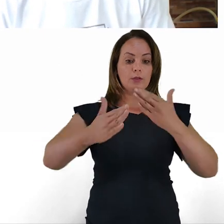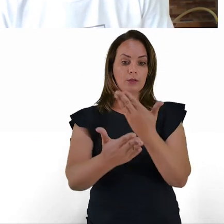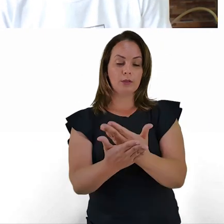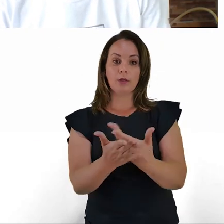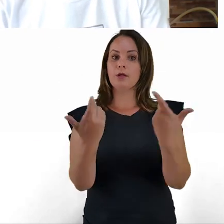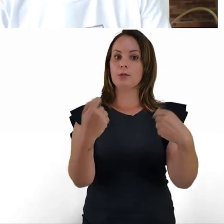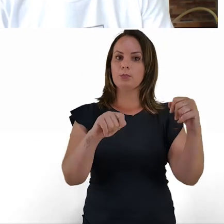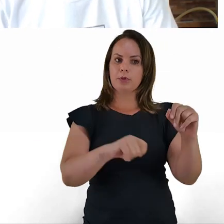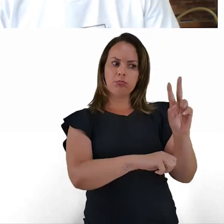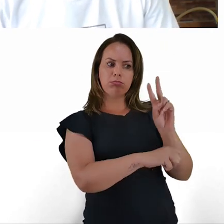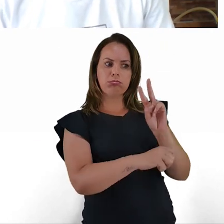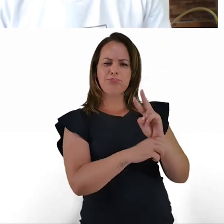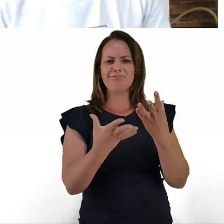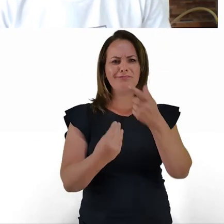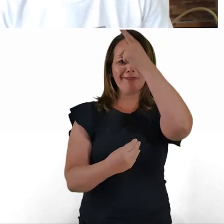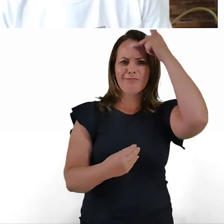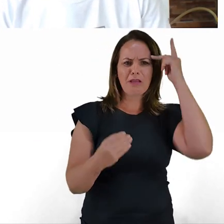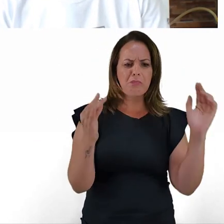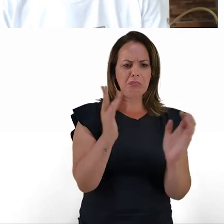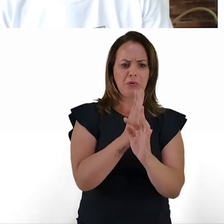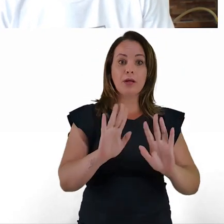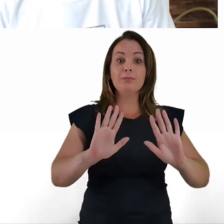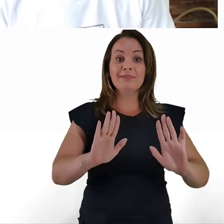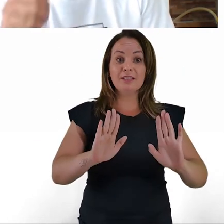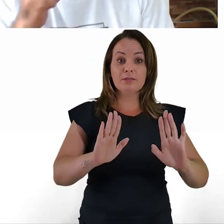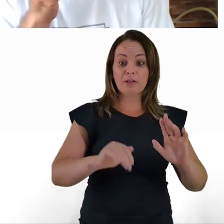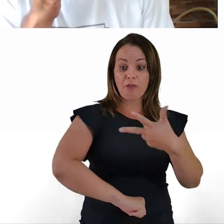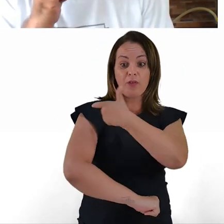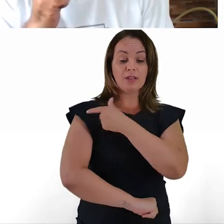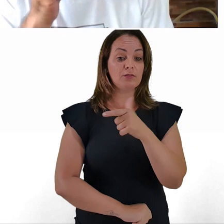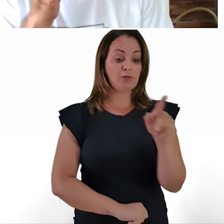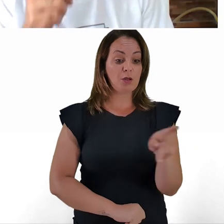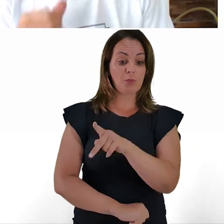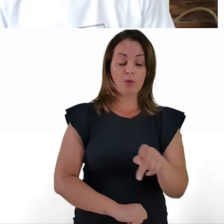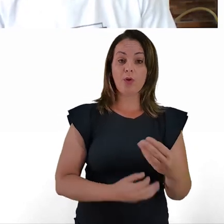a vacina não chega para os professores, como tem sido a rotina do programa Wash?